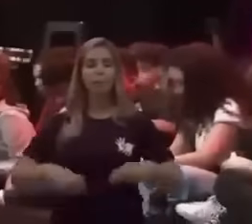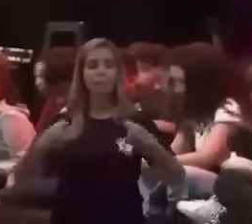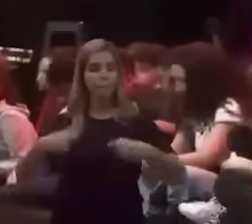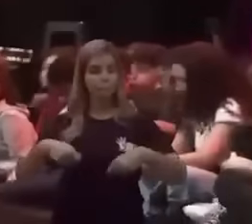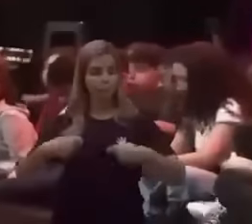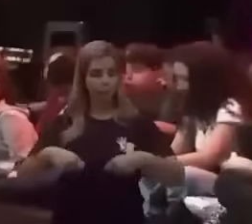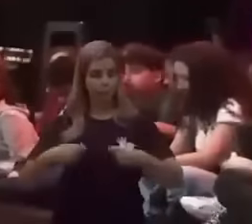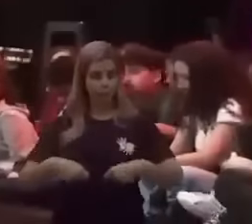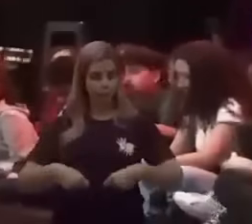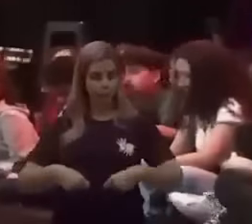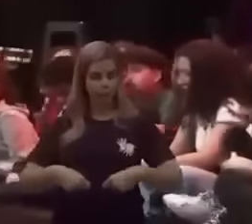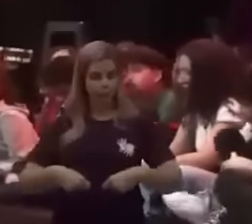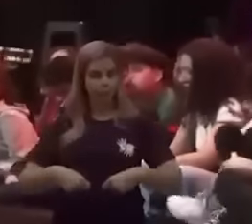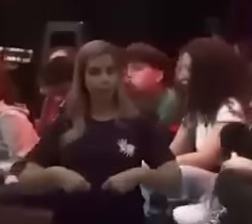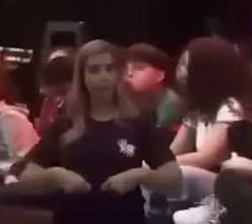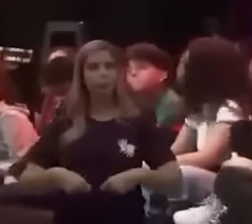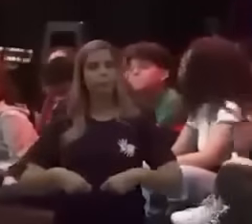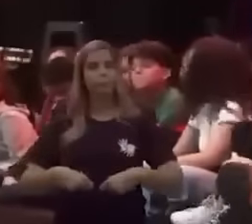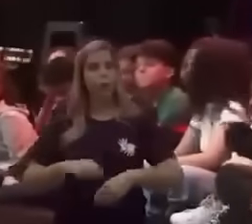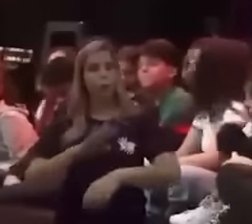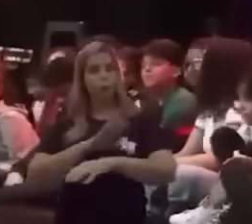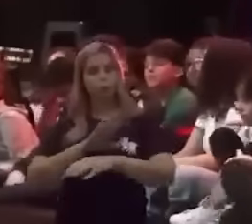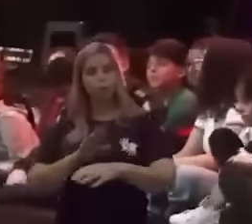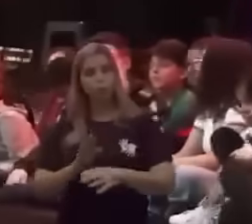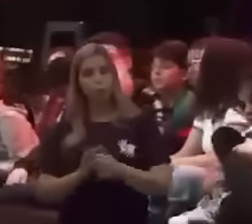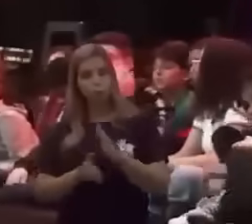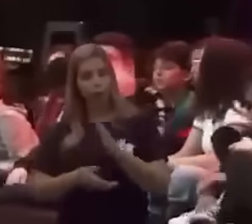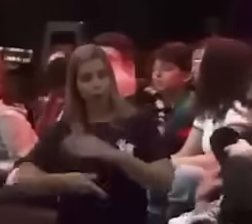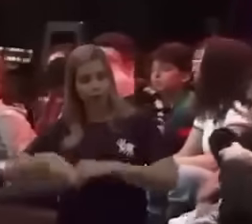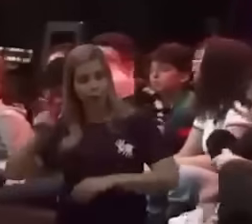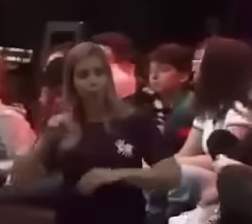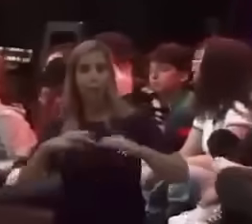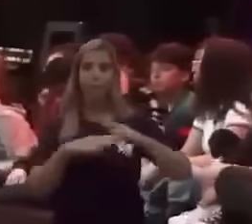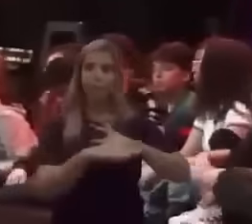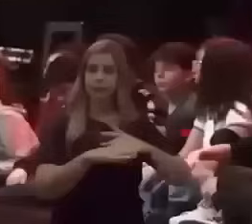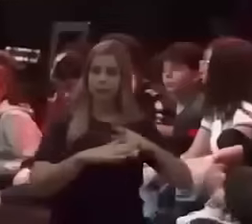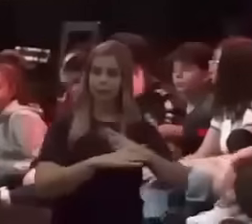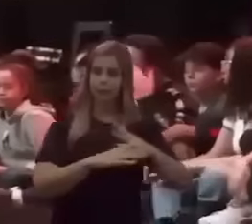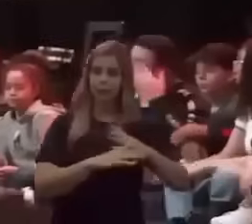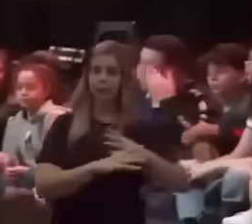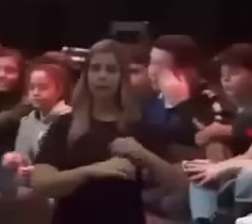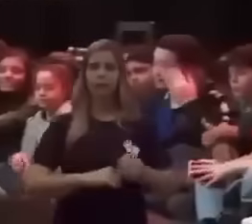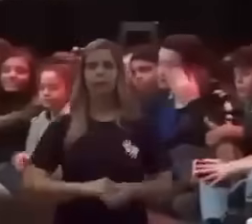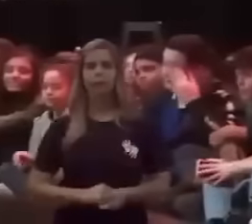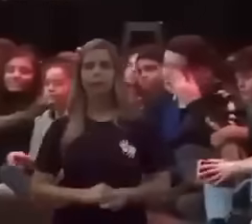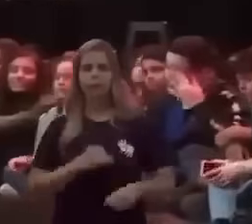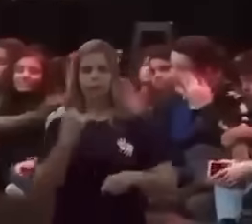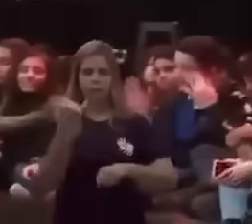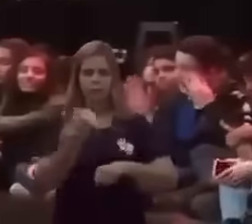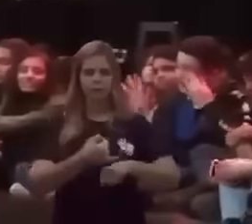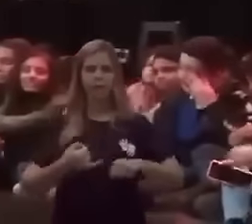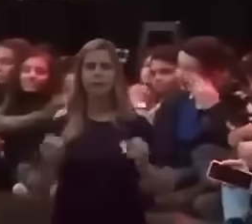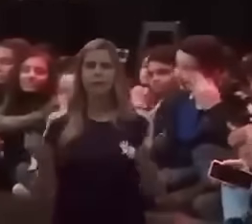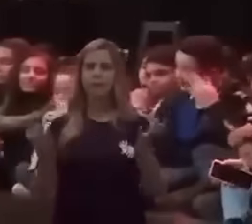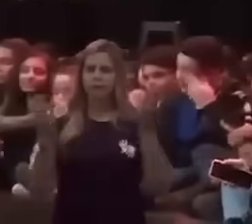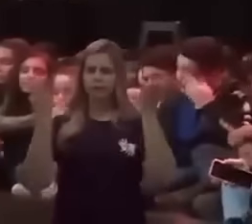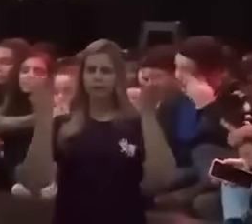que ele subisse para Jerusalém, fosse entregue nas mãos dos principais sacerdotes, para ser